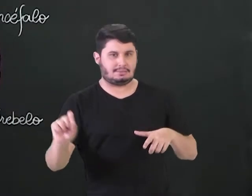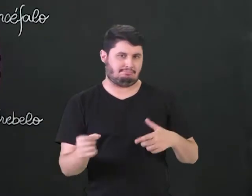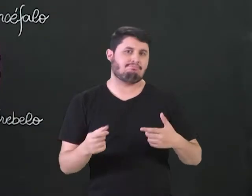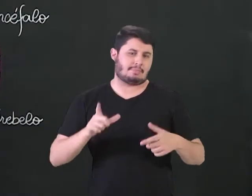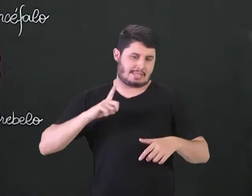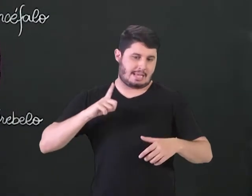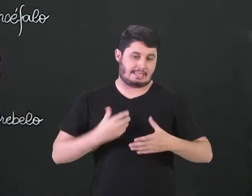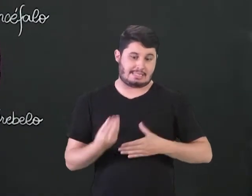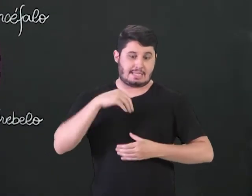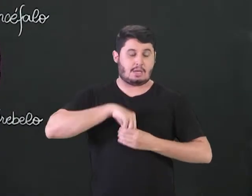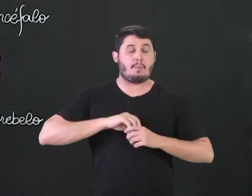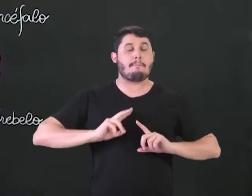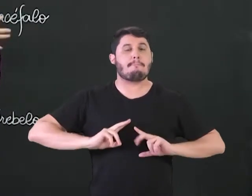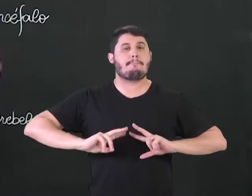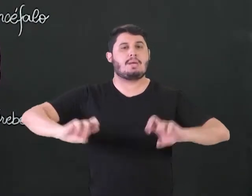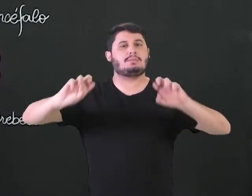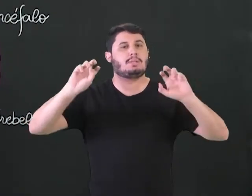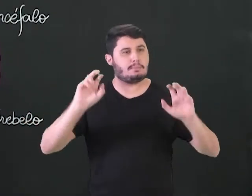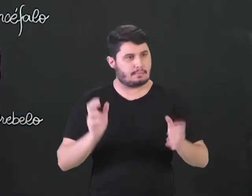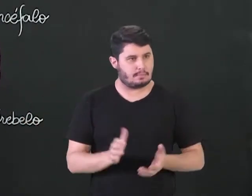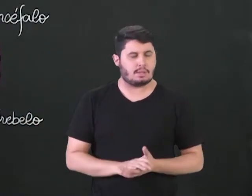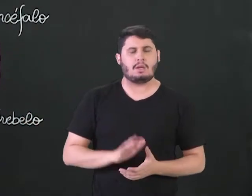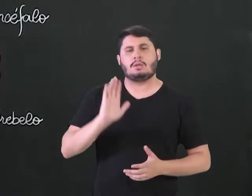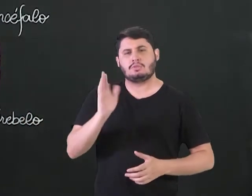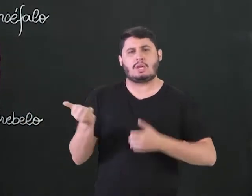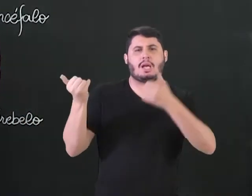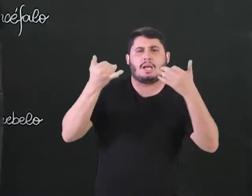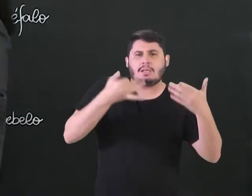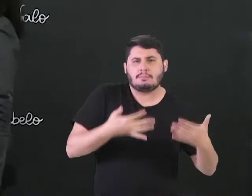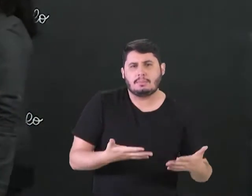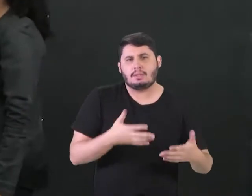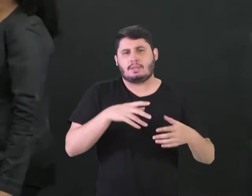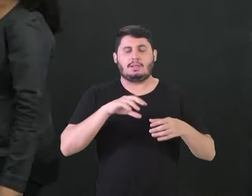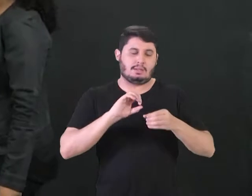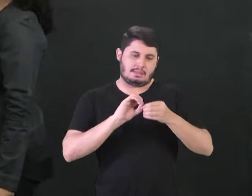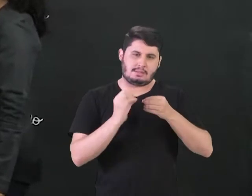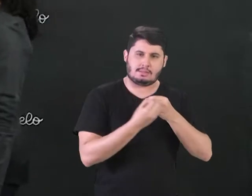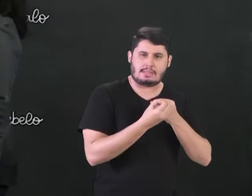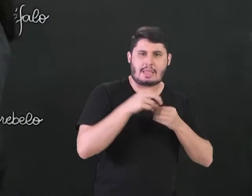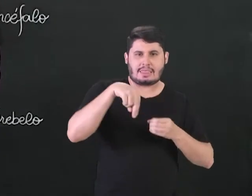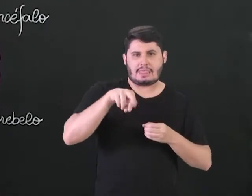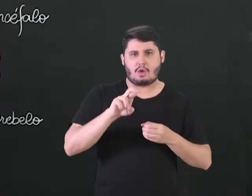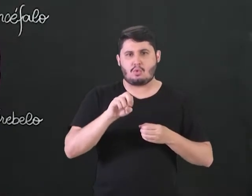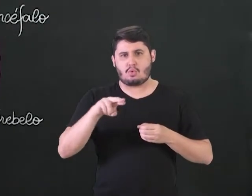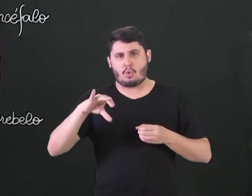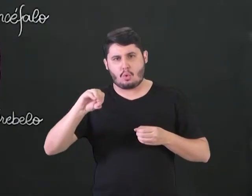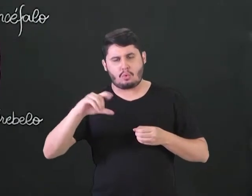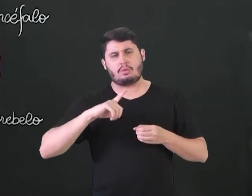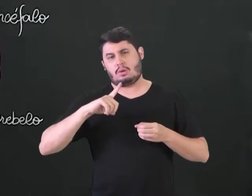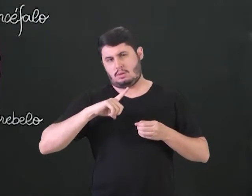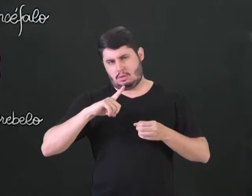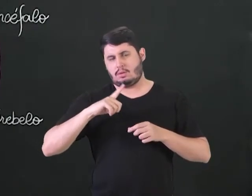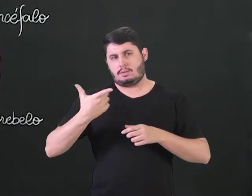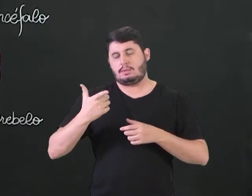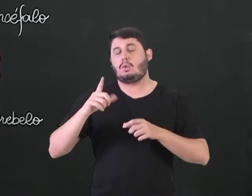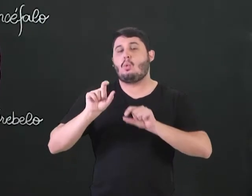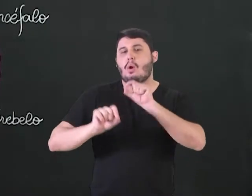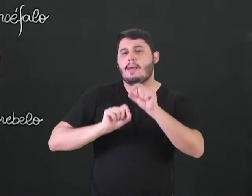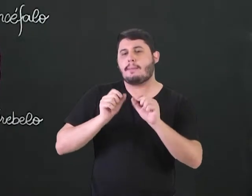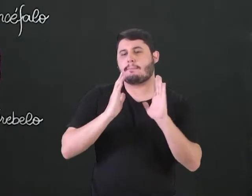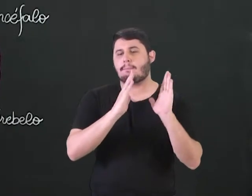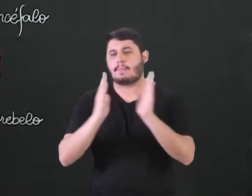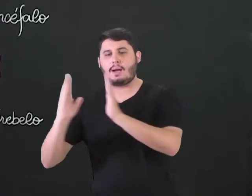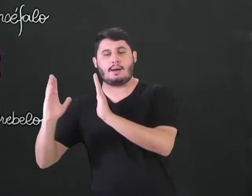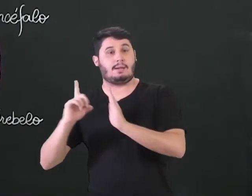sistema nervoso, falei de neurônio. Quais são as partes do neurônio? Listei aqui para você. Eu tenho o corpo celular,